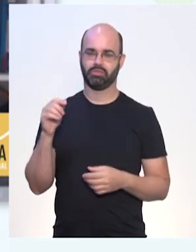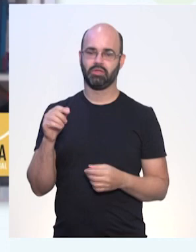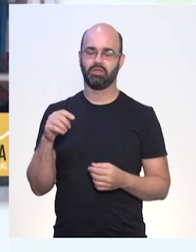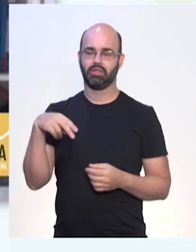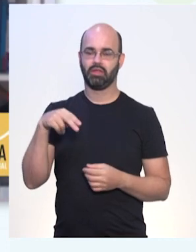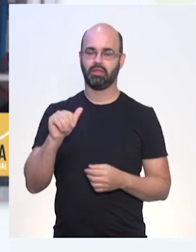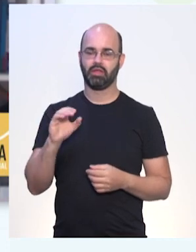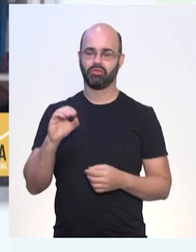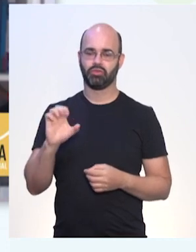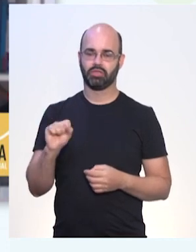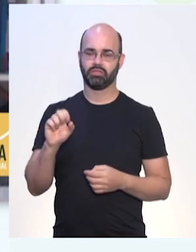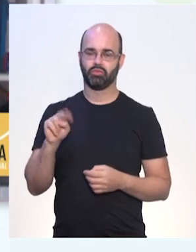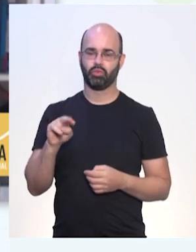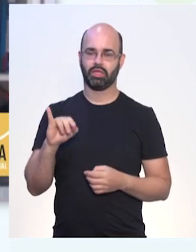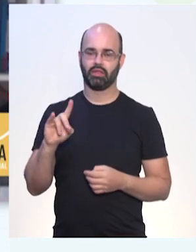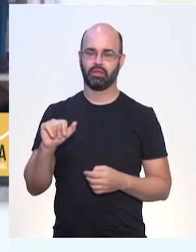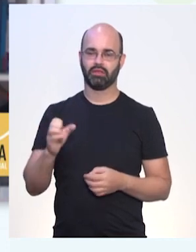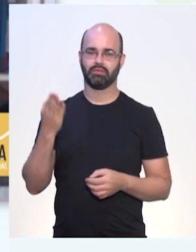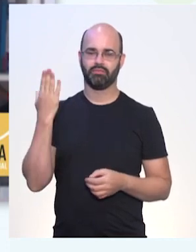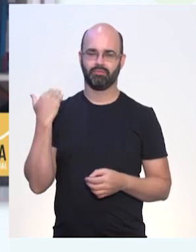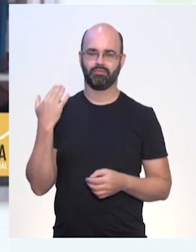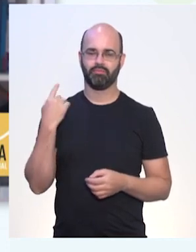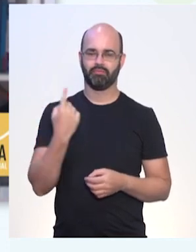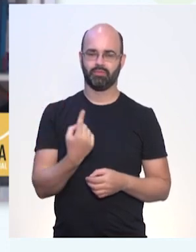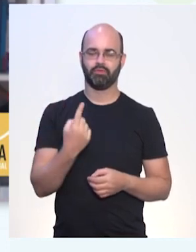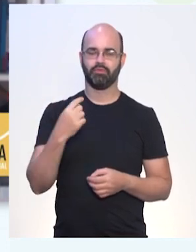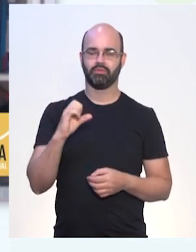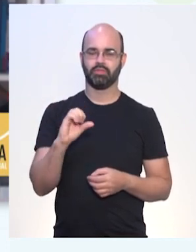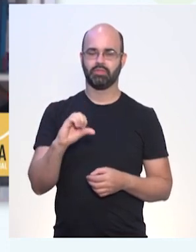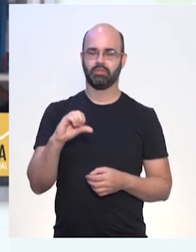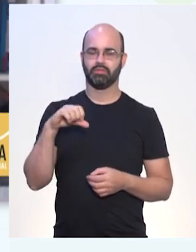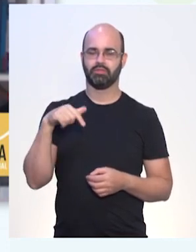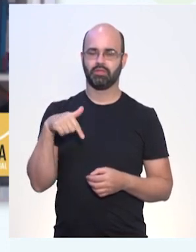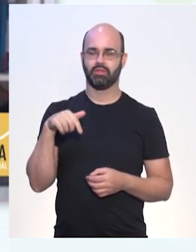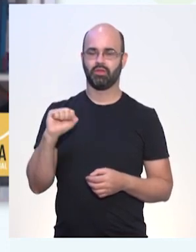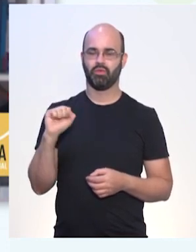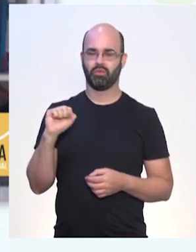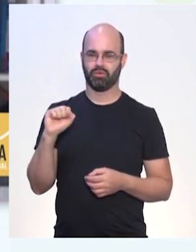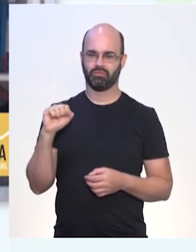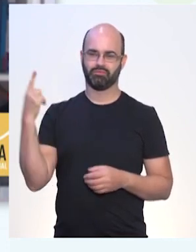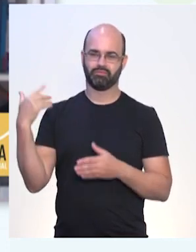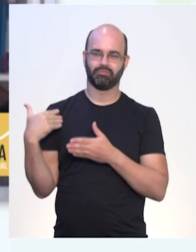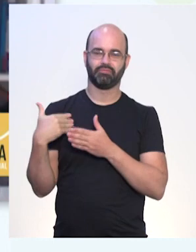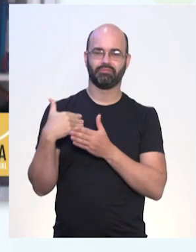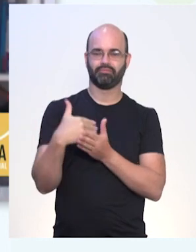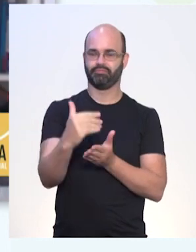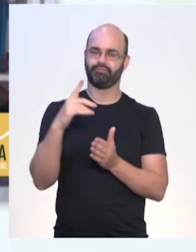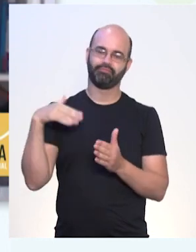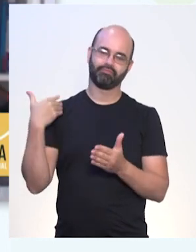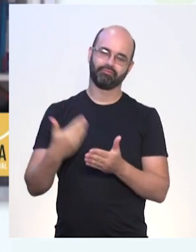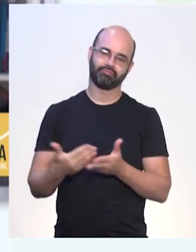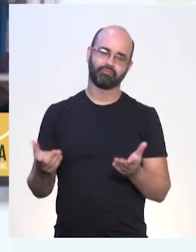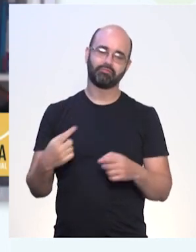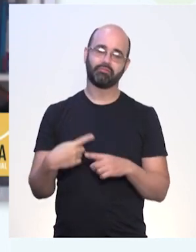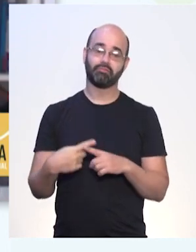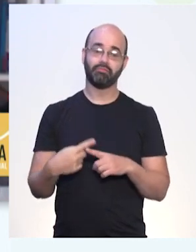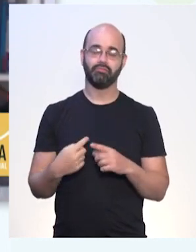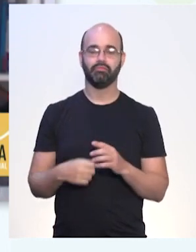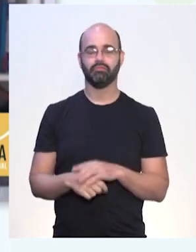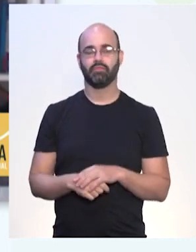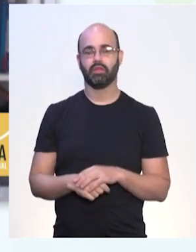no Líbano desde 1978 porque o Brasil lidera já há muitos anos é um